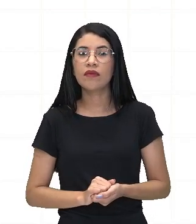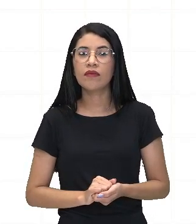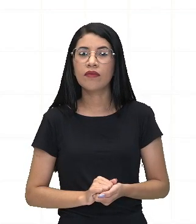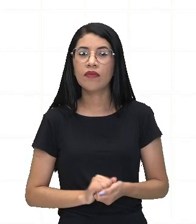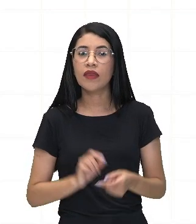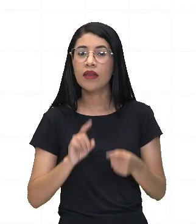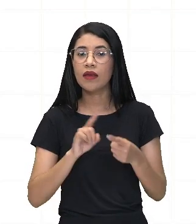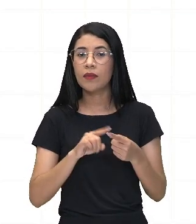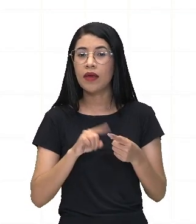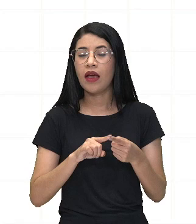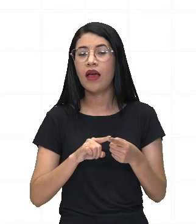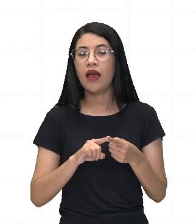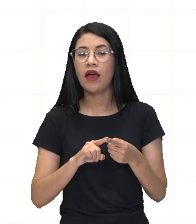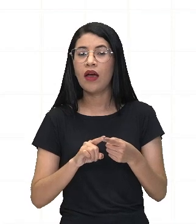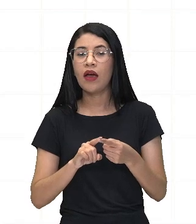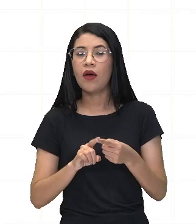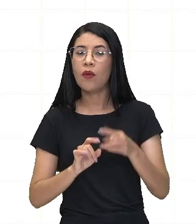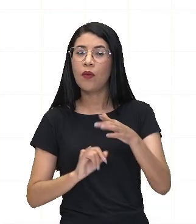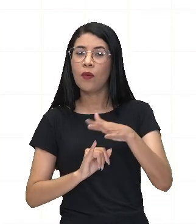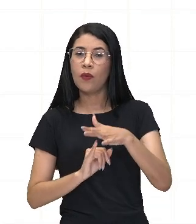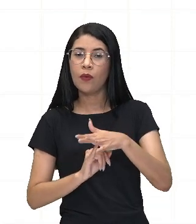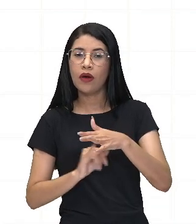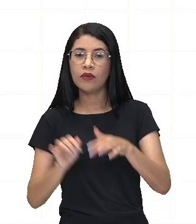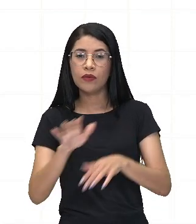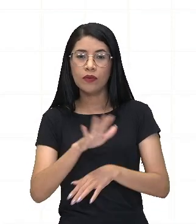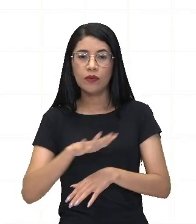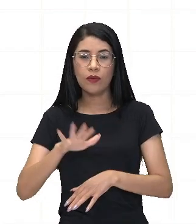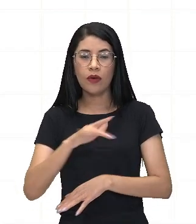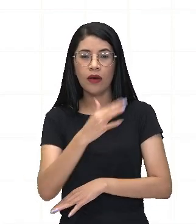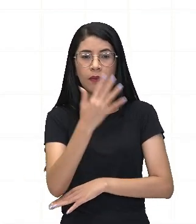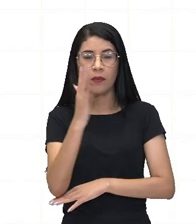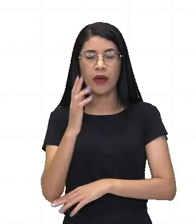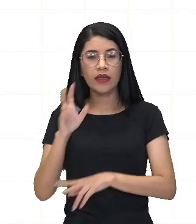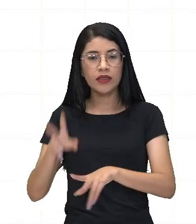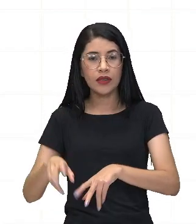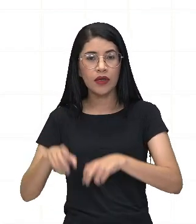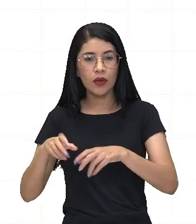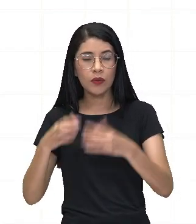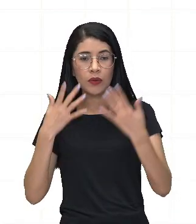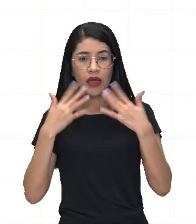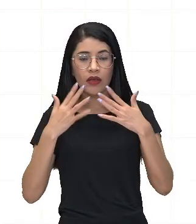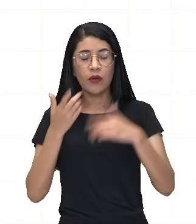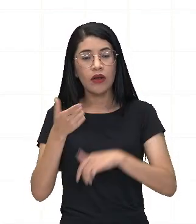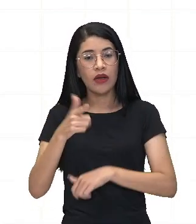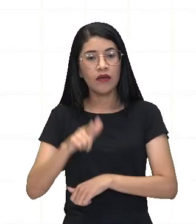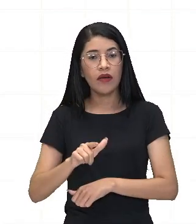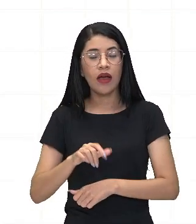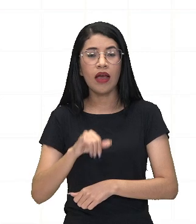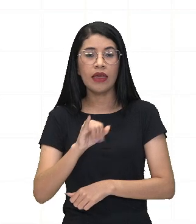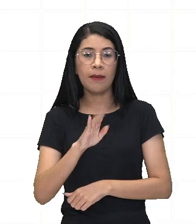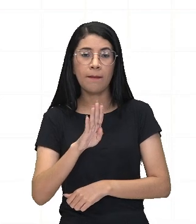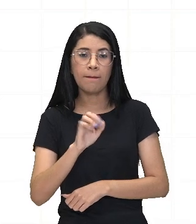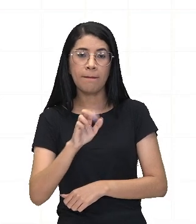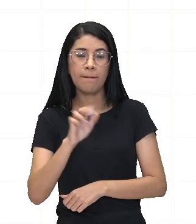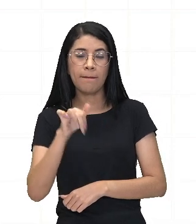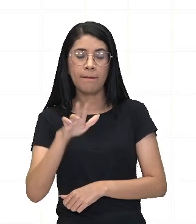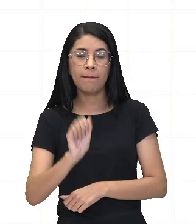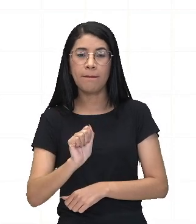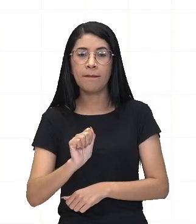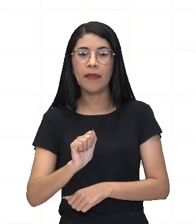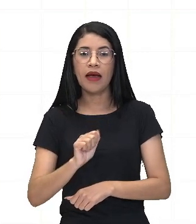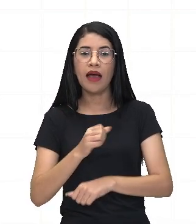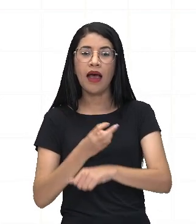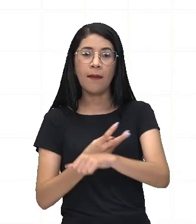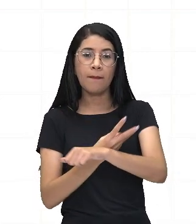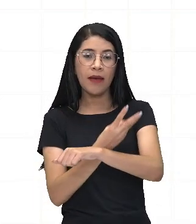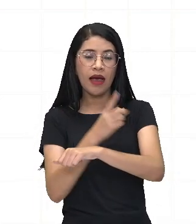Brasileiro de Meio Ambiente e de Recursos Naturais Renováveis, renováveis, que é o IBAMA. Ele foi criado